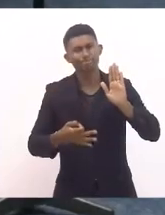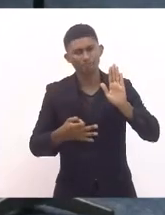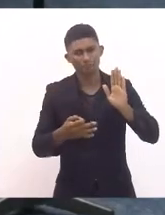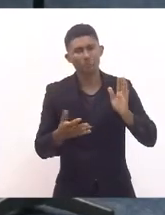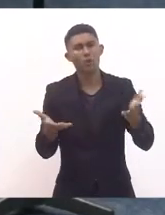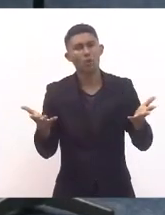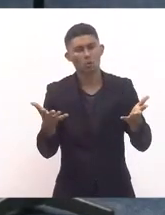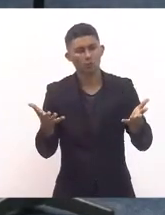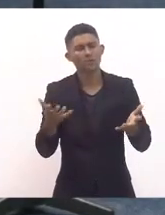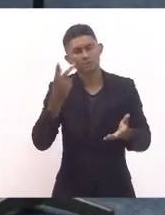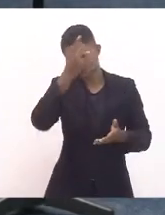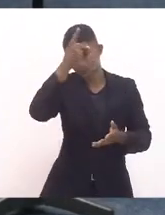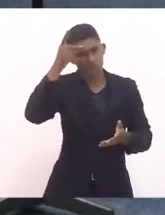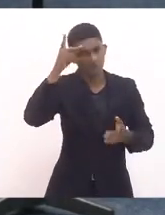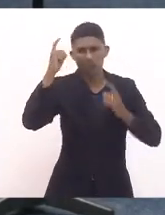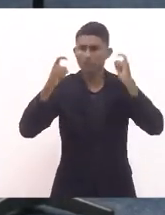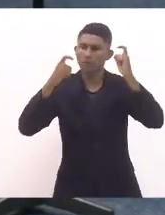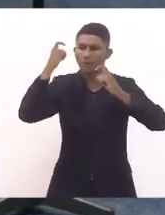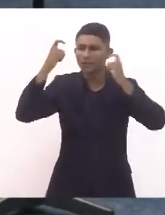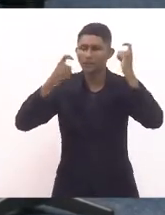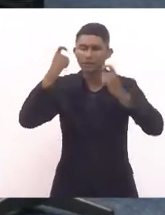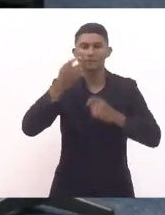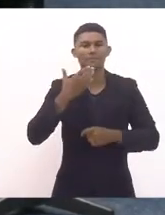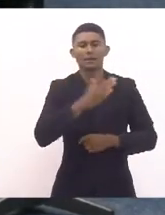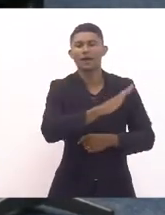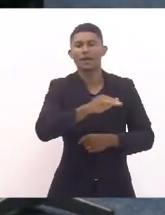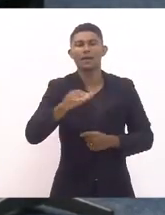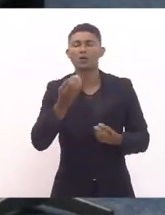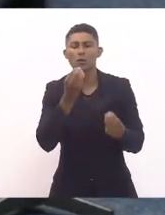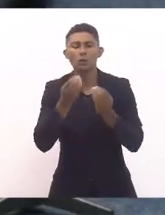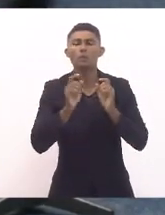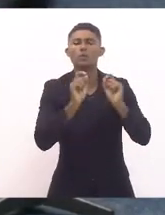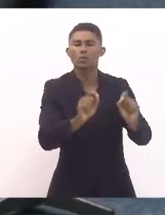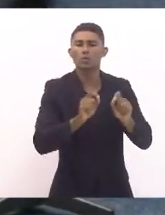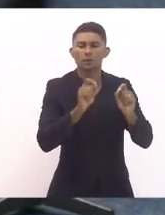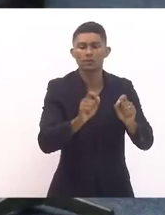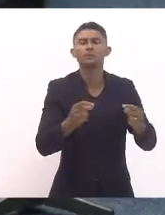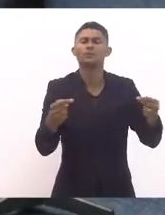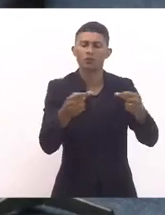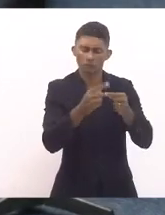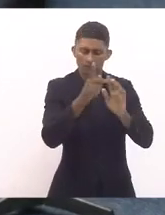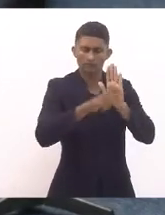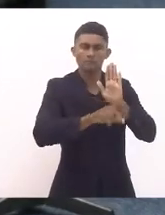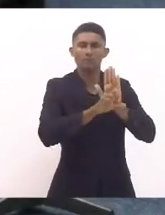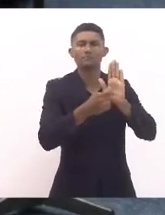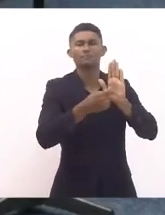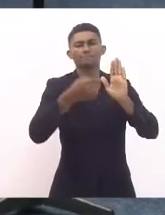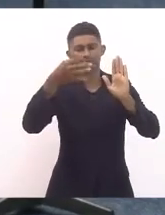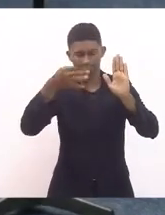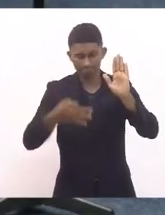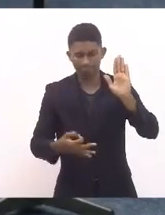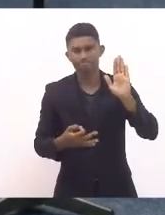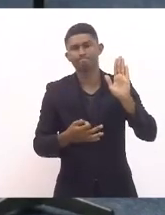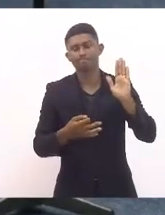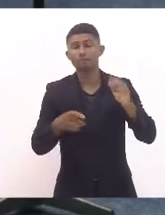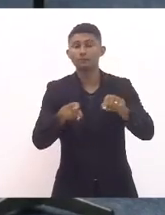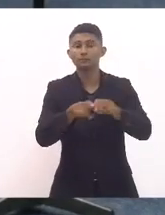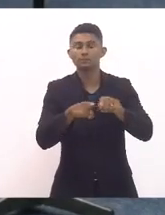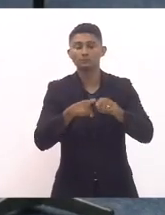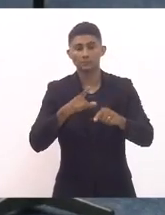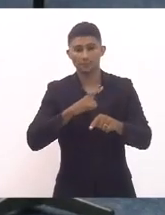com a alimentação das nossas crianças. Inclusive, traz argumentos